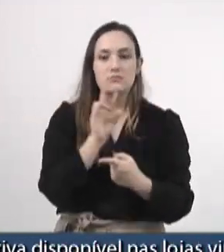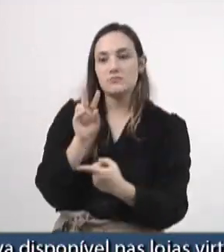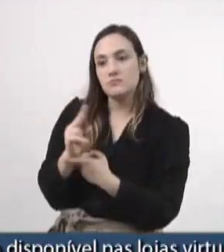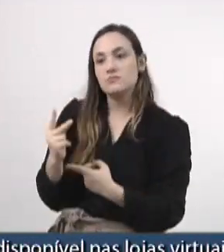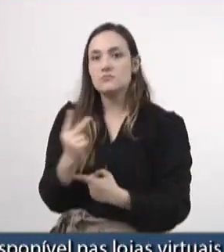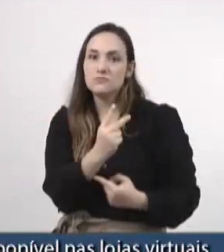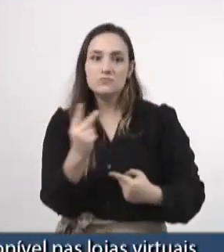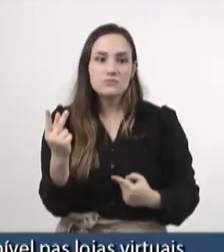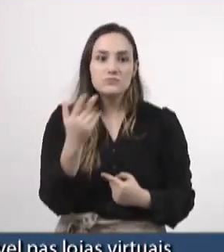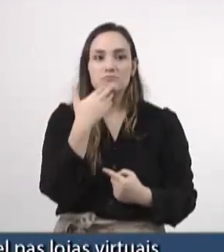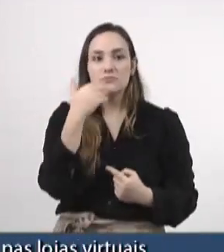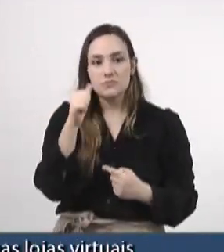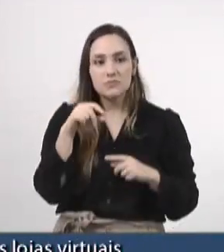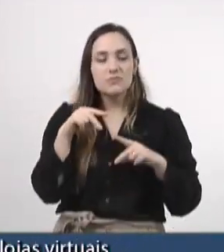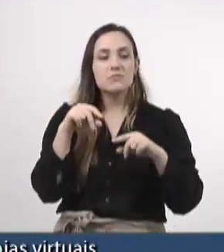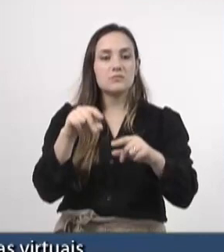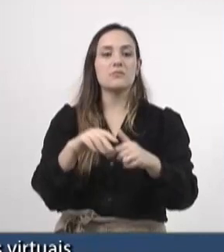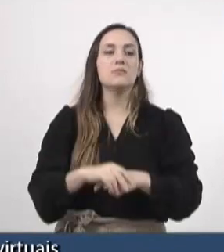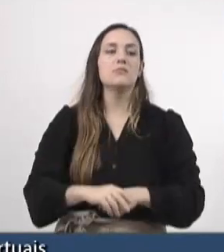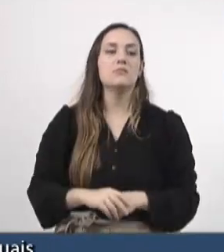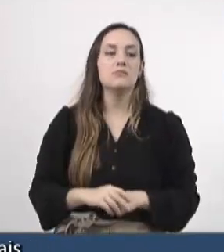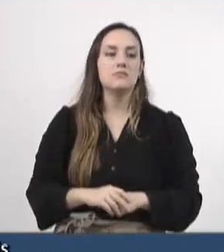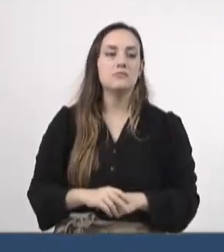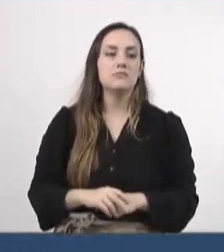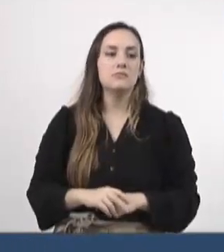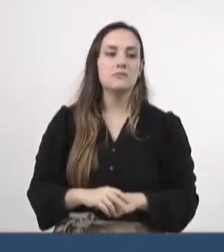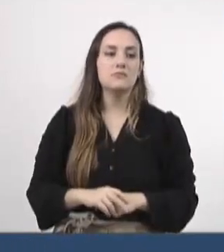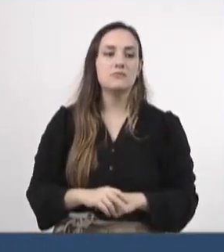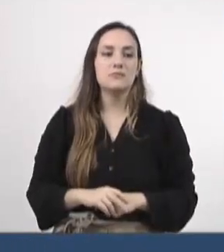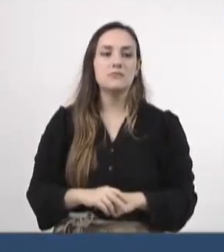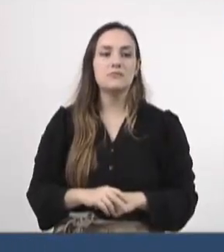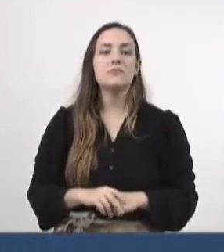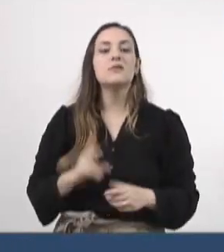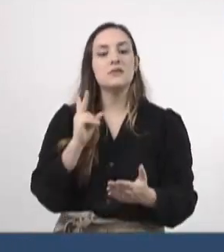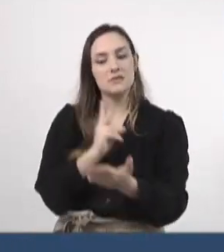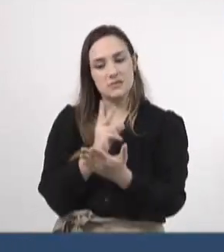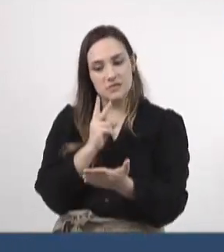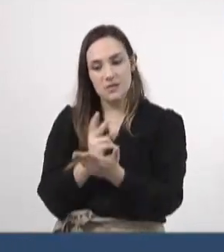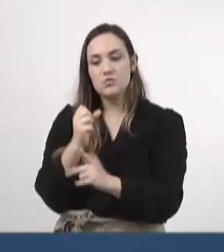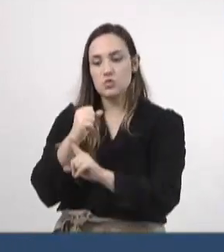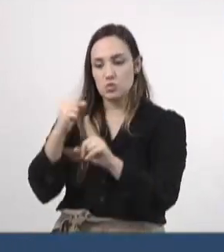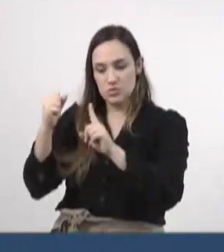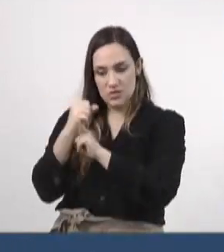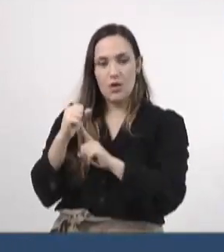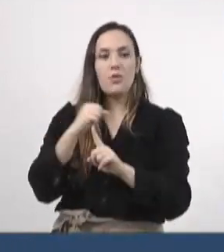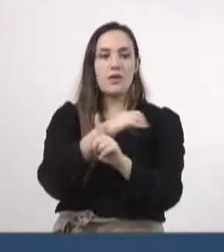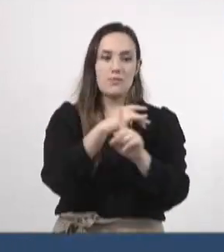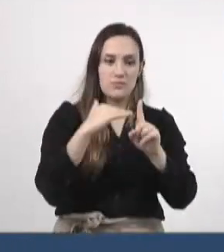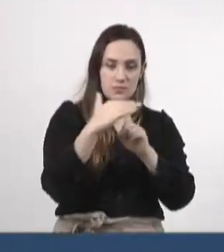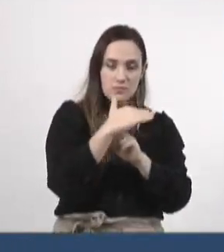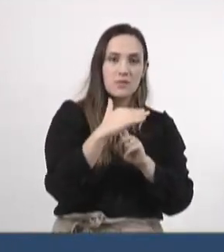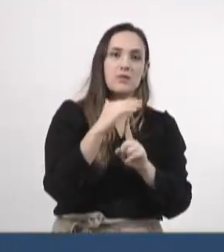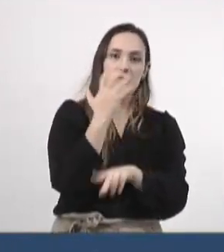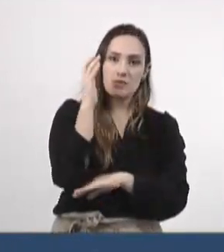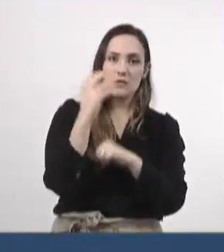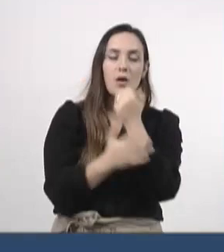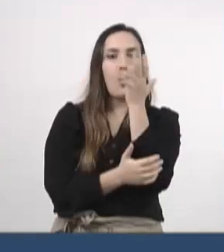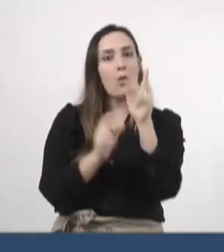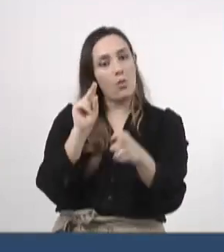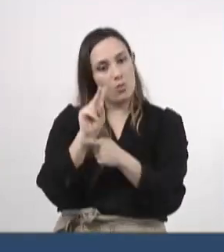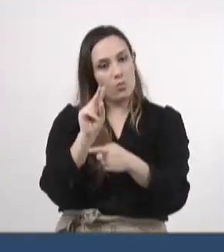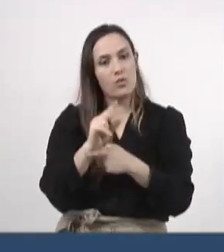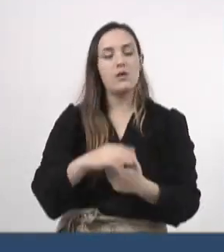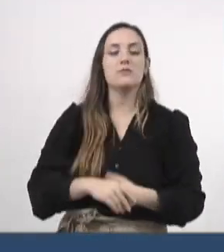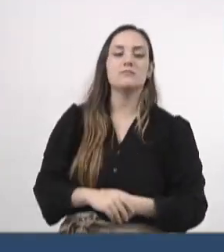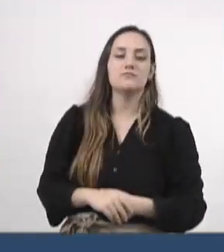suas terras, sem se descuidar do lado social e ambiental. Aliado a isso, são utilizadas